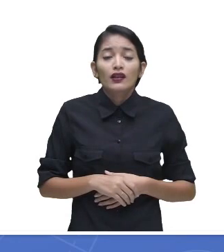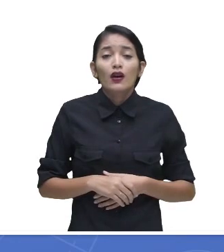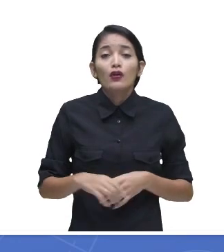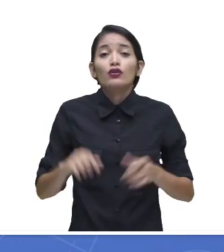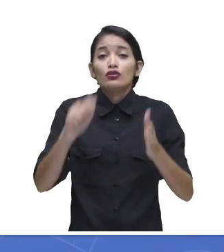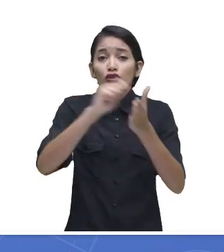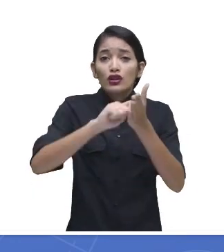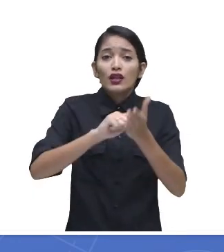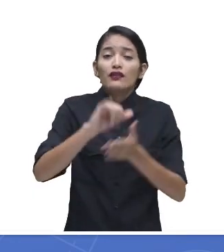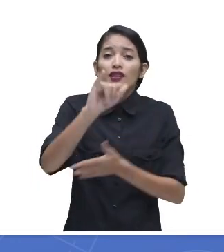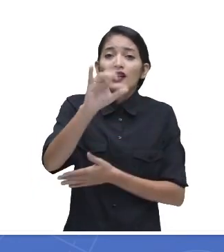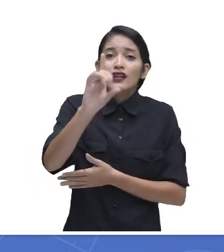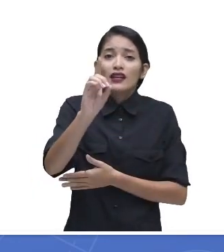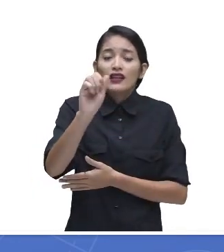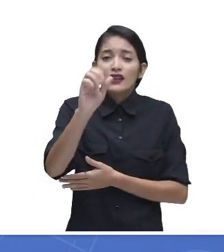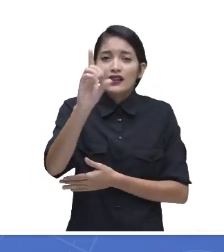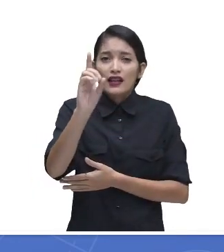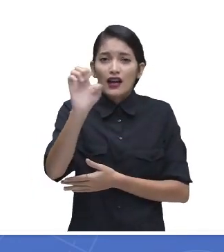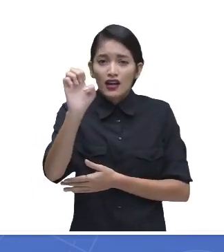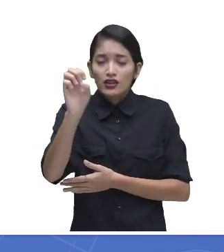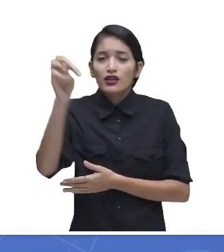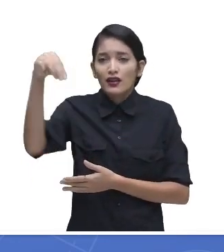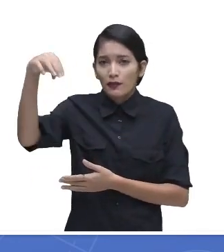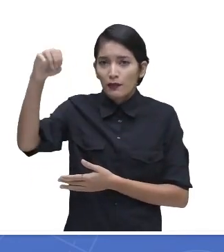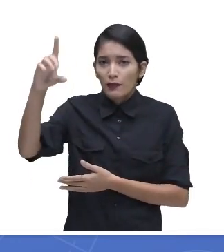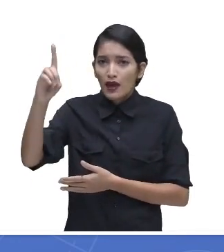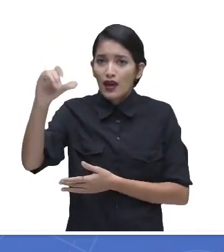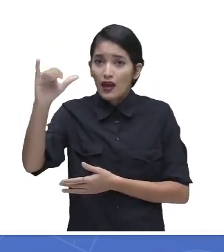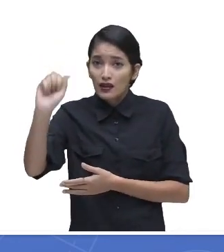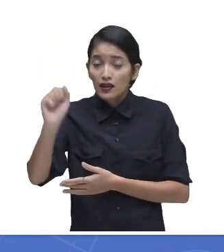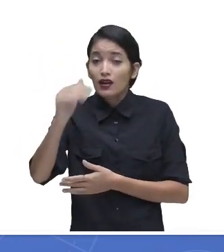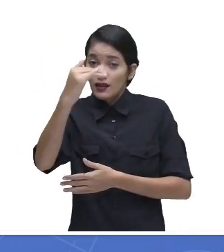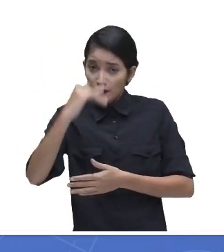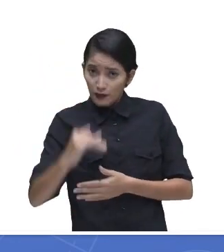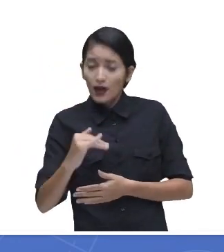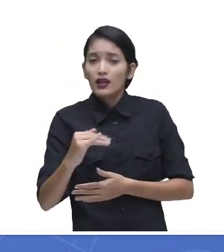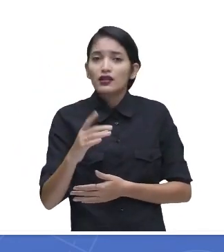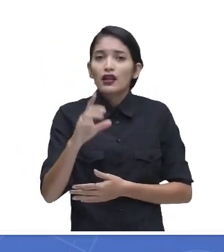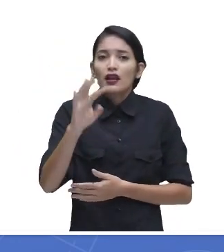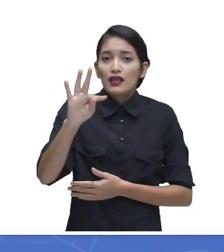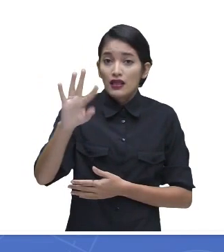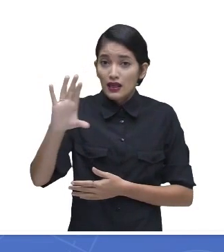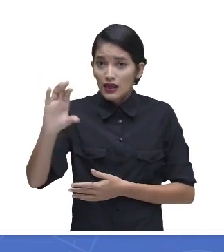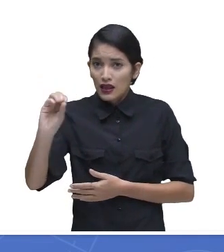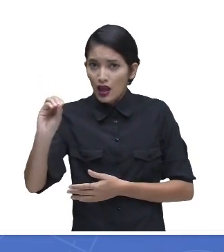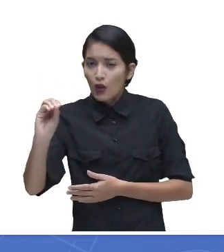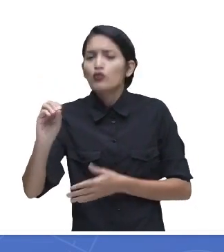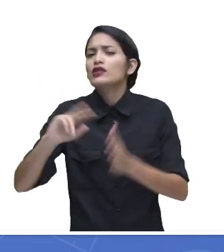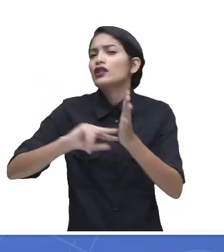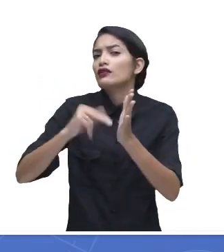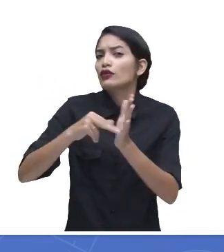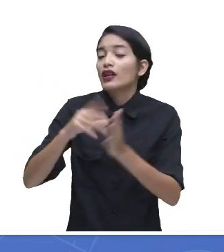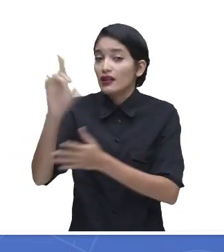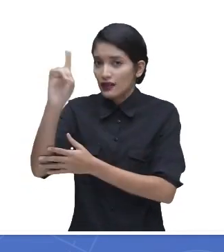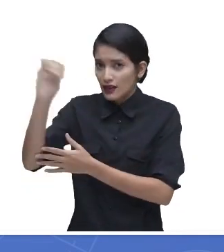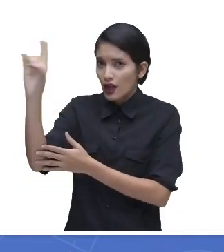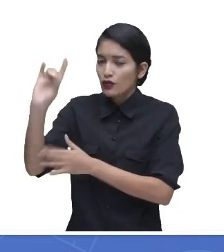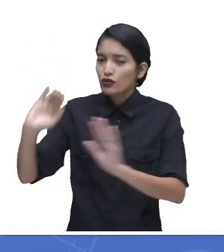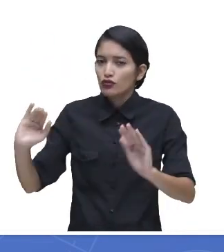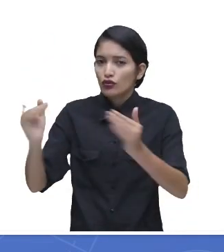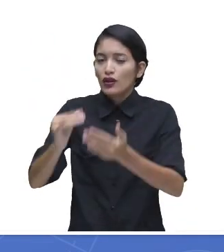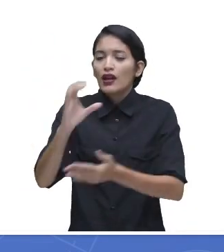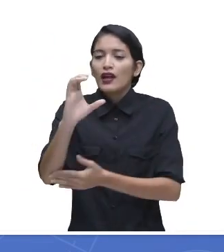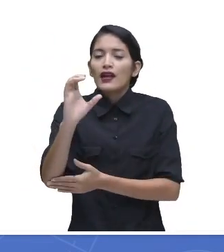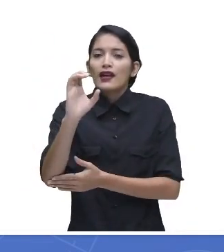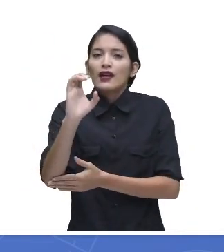lá, teocentrismo, né, embaixo, teocentrismo. Teo quer dizer Deus, centrismo quer dizer